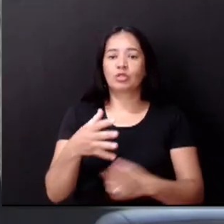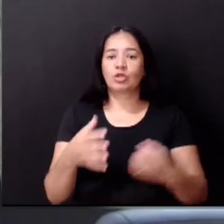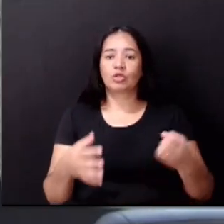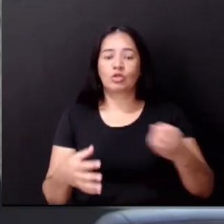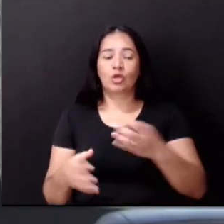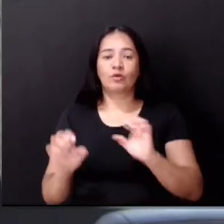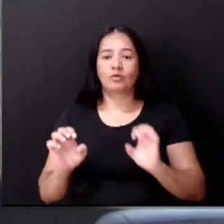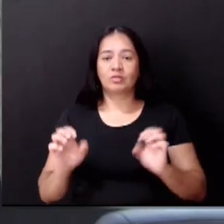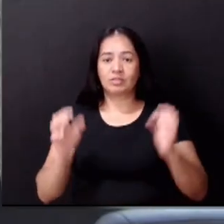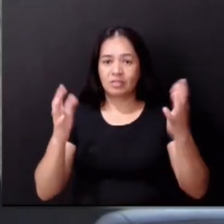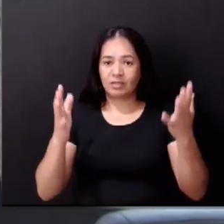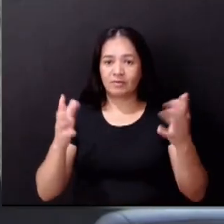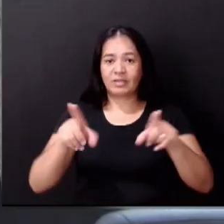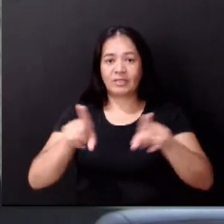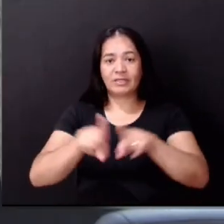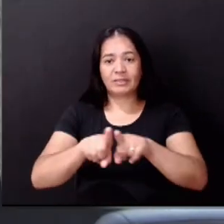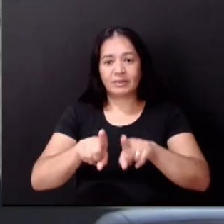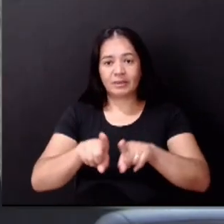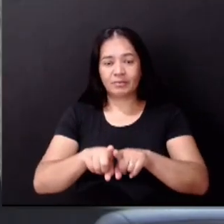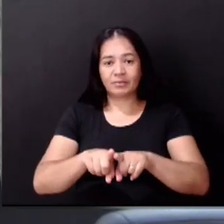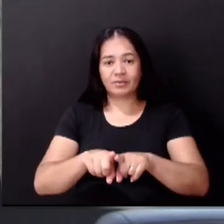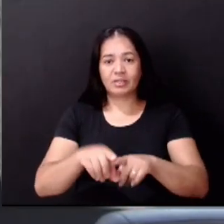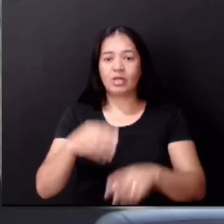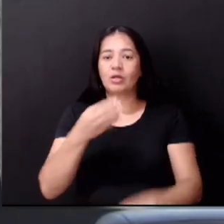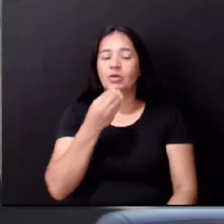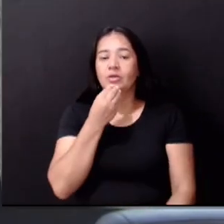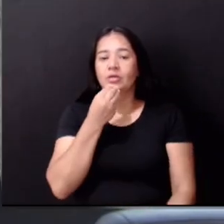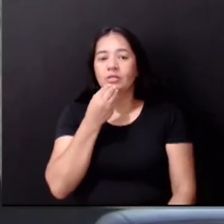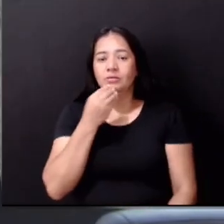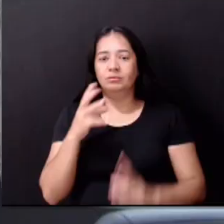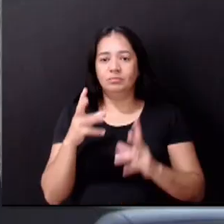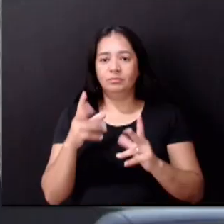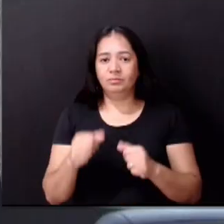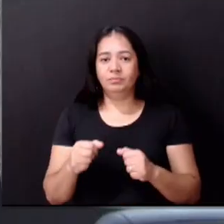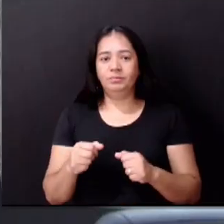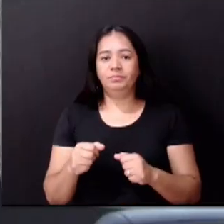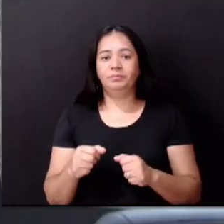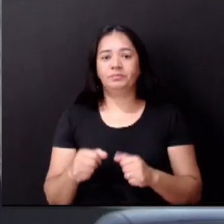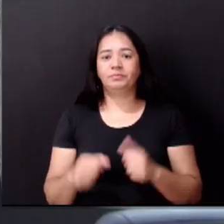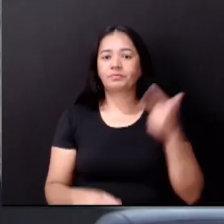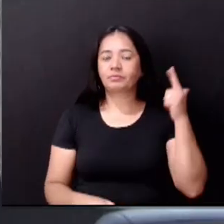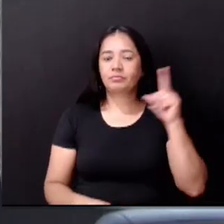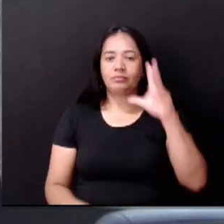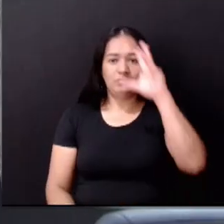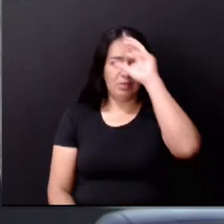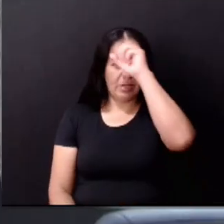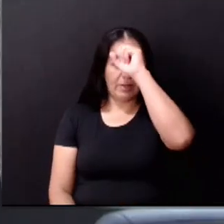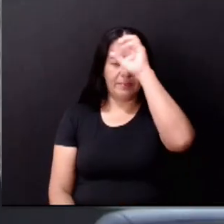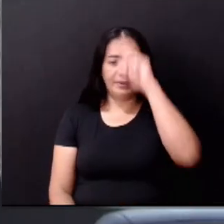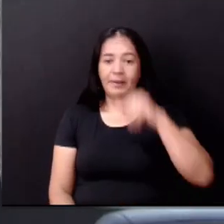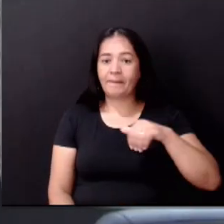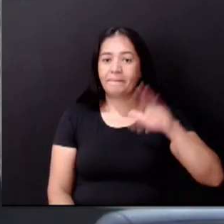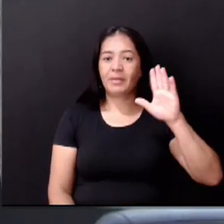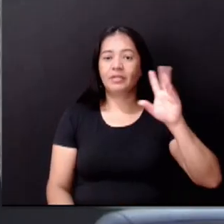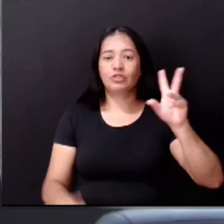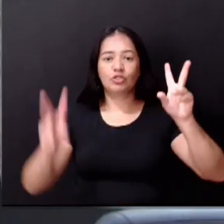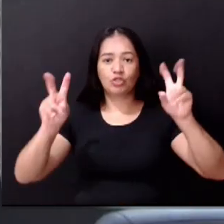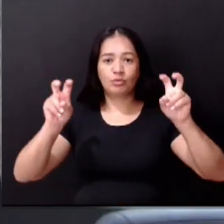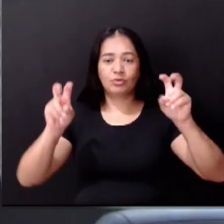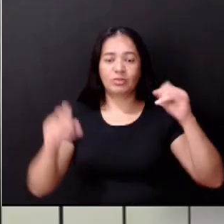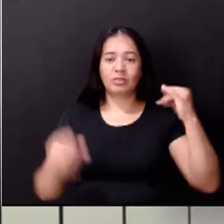trazendo também assim, a oportunidade para que todos possam aprender mais sobre esse tema tão relevante que é o